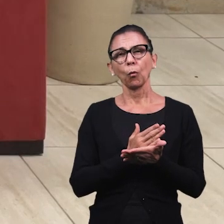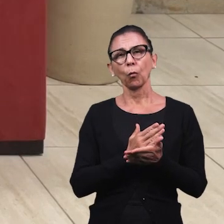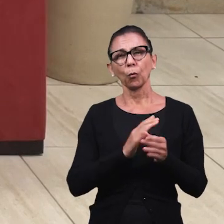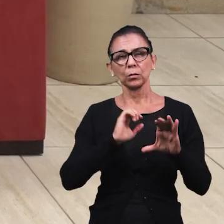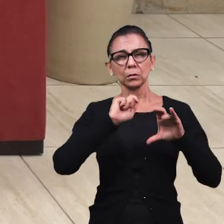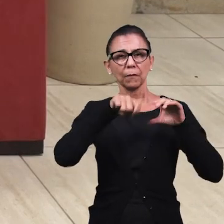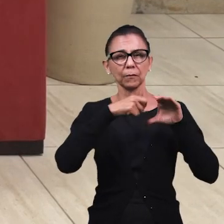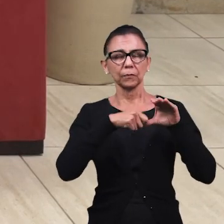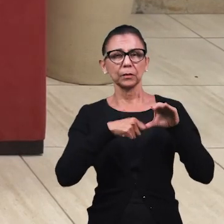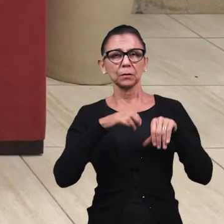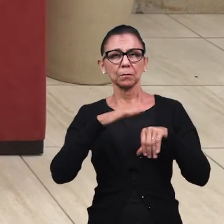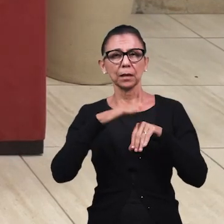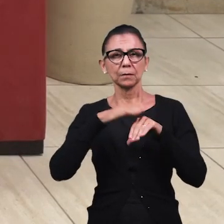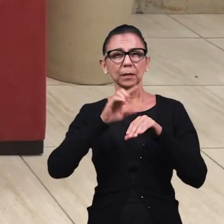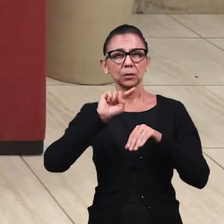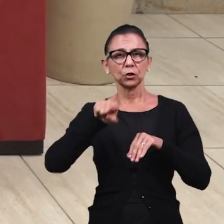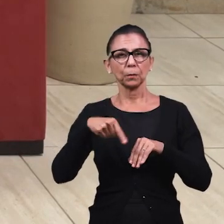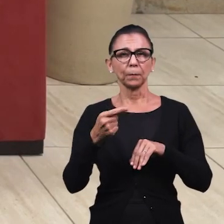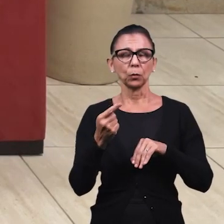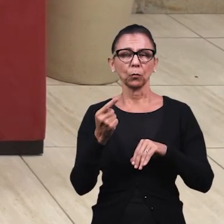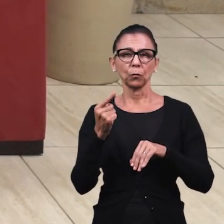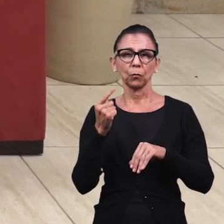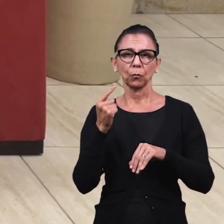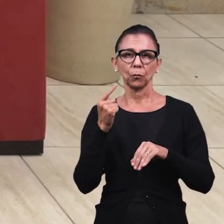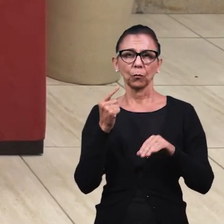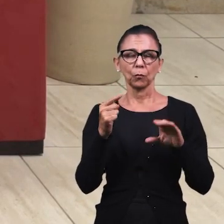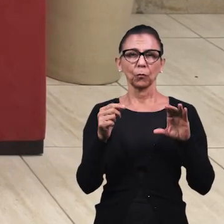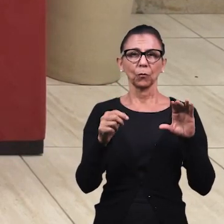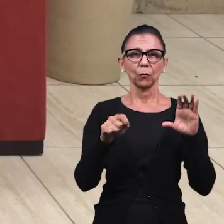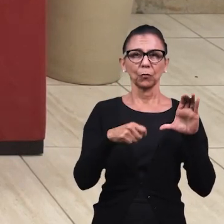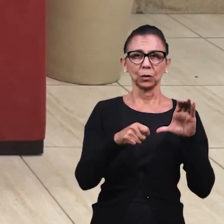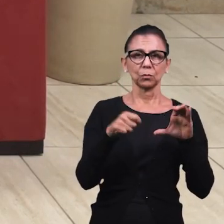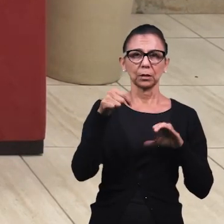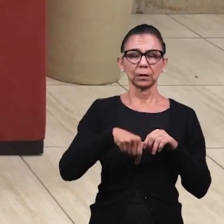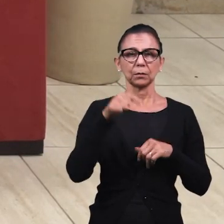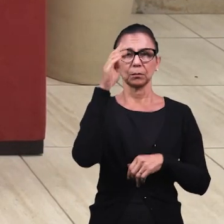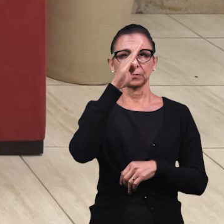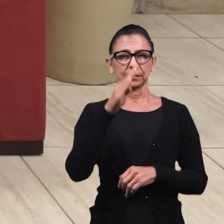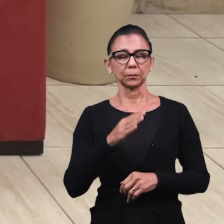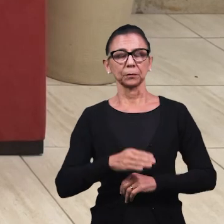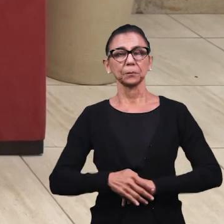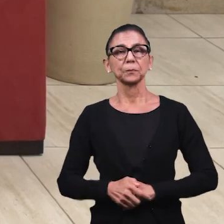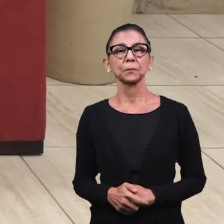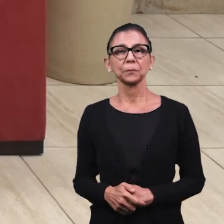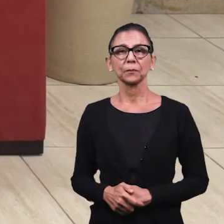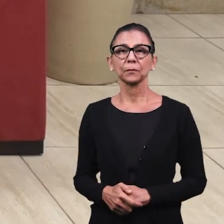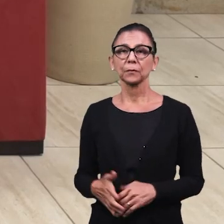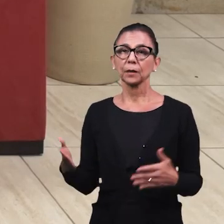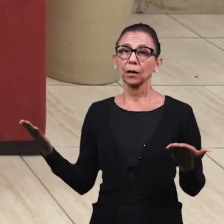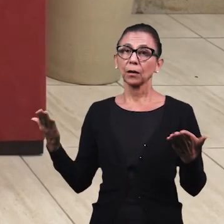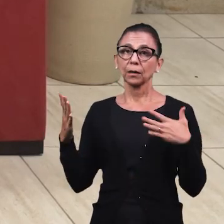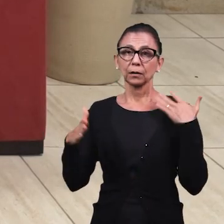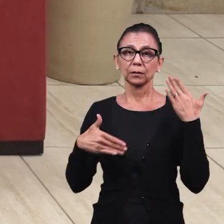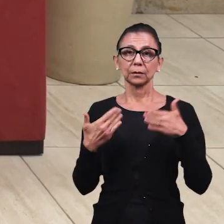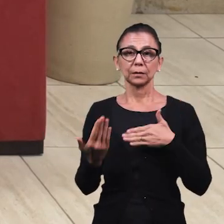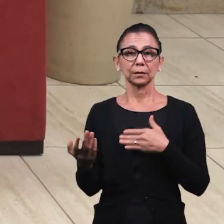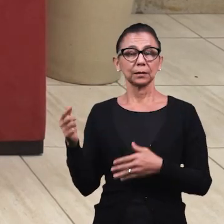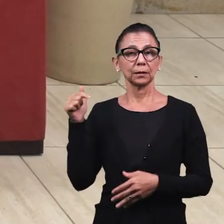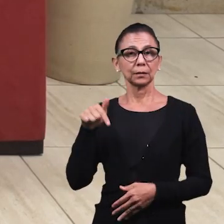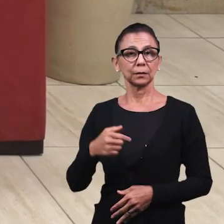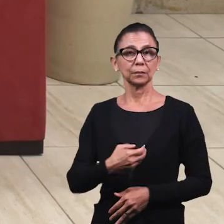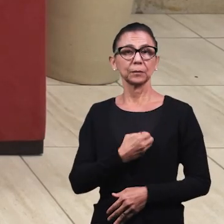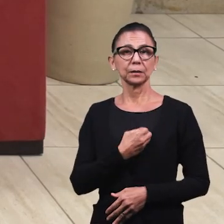que recebemos toda semana das nossas igrejas aqui do Brasil. E nesta tarde nós temos a alegria, o prazer de ter conosco